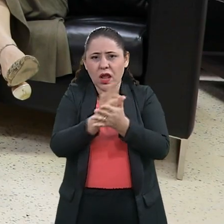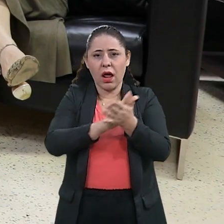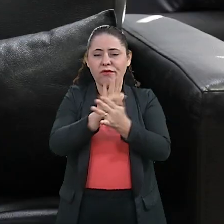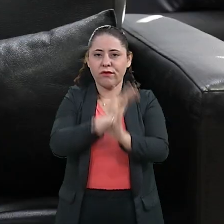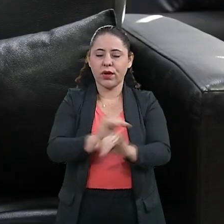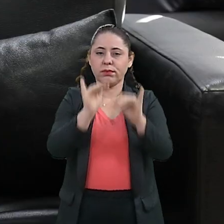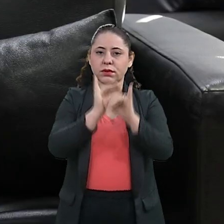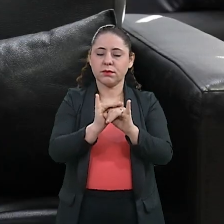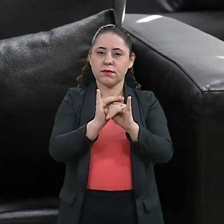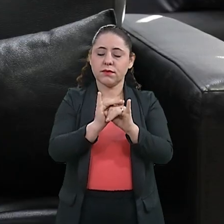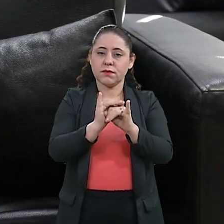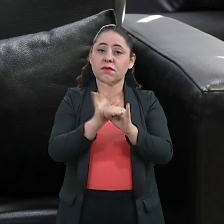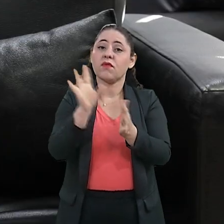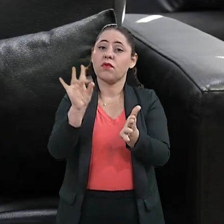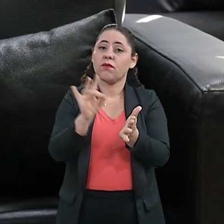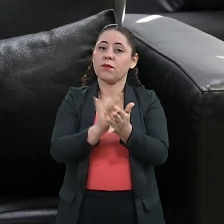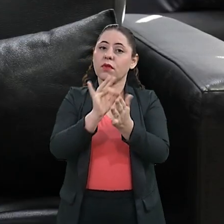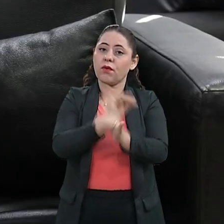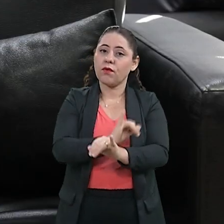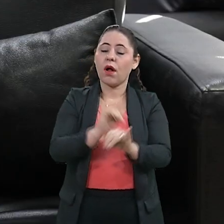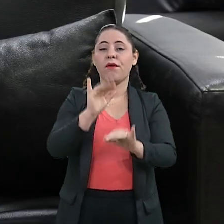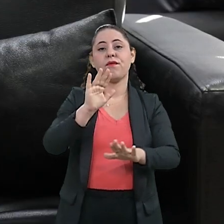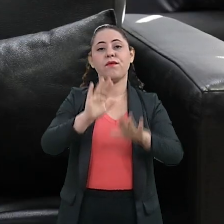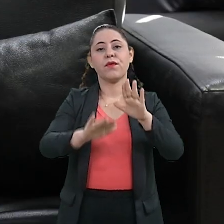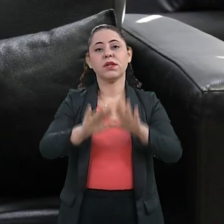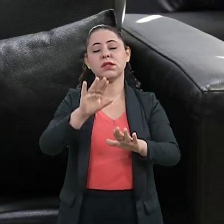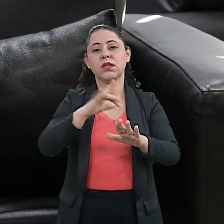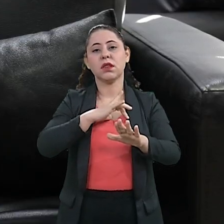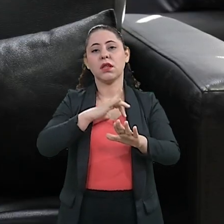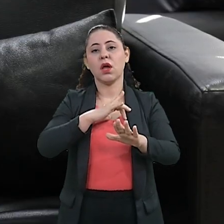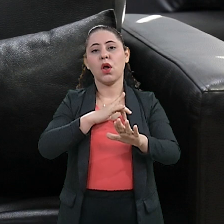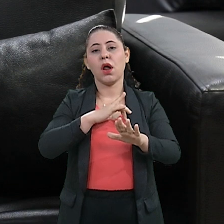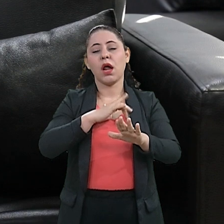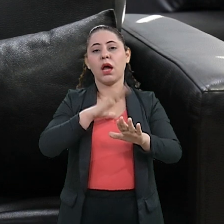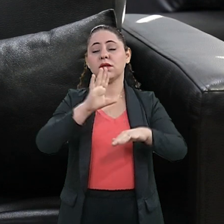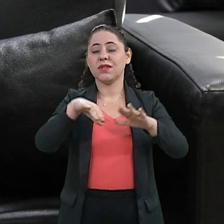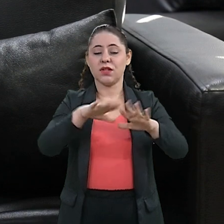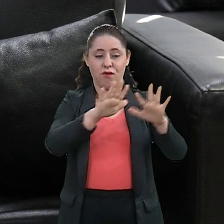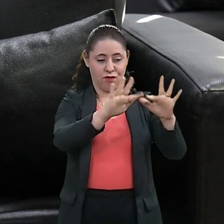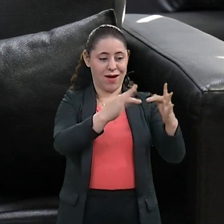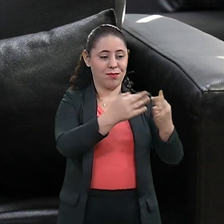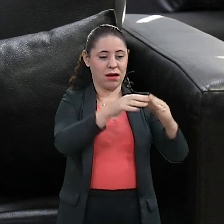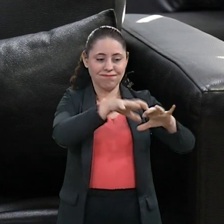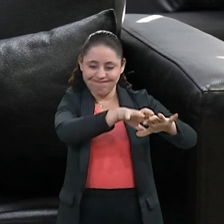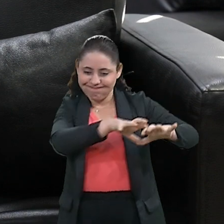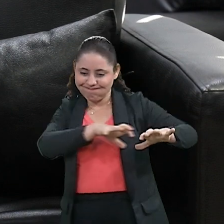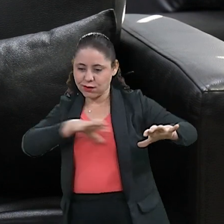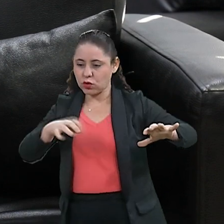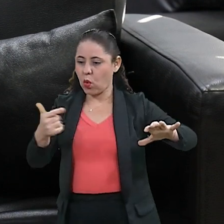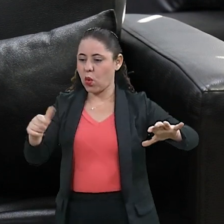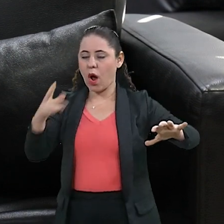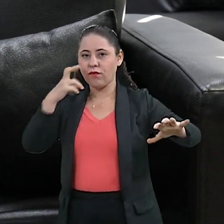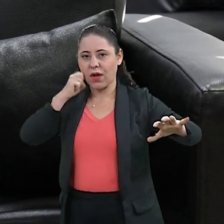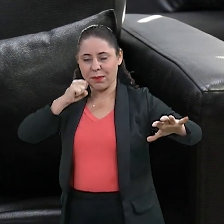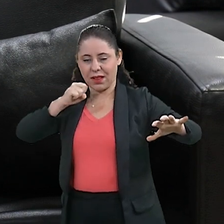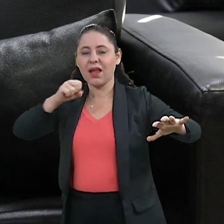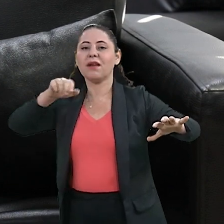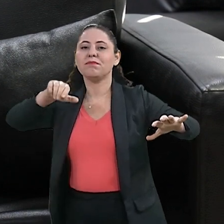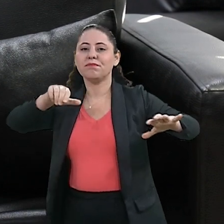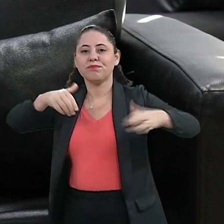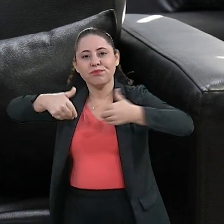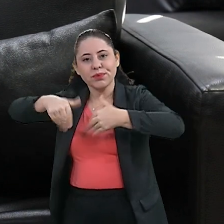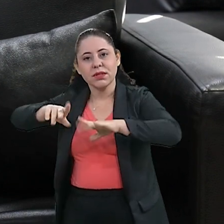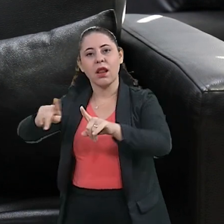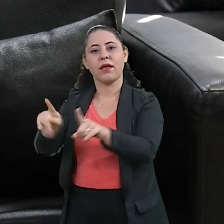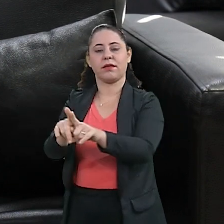nada. As informações que realmente interessam, às vezes, estão numa destituição de poder familiar. Então, é um processo incidente